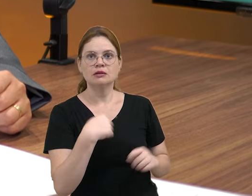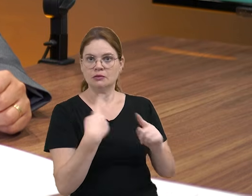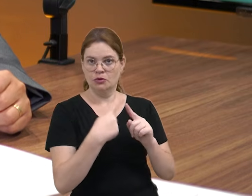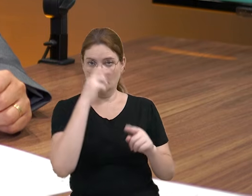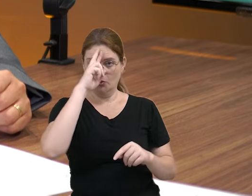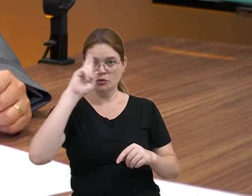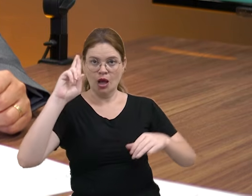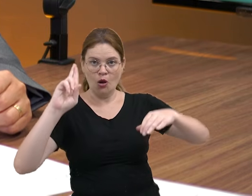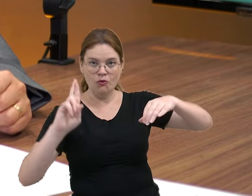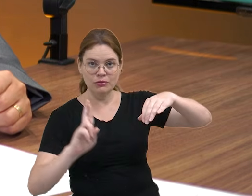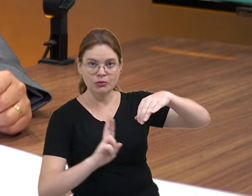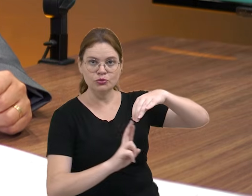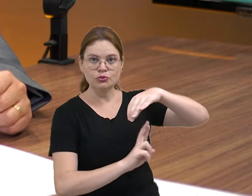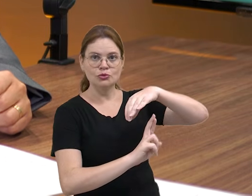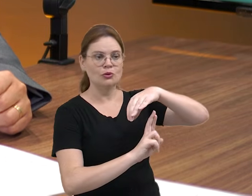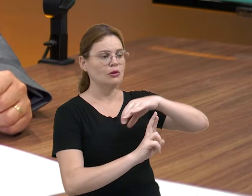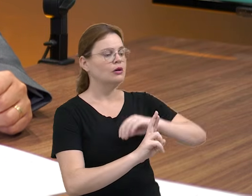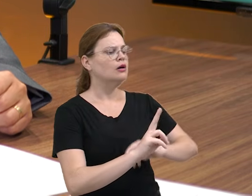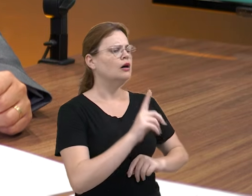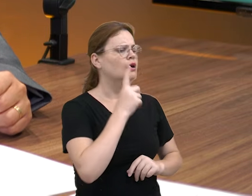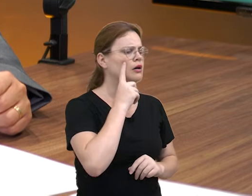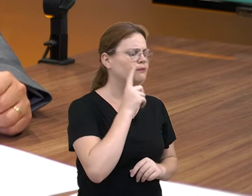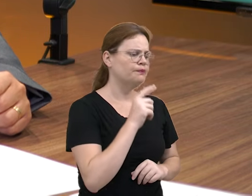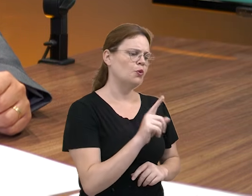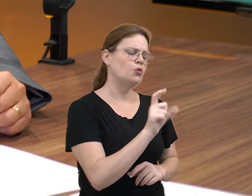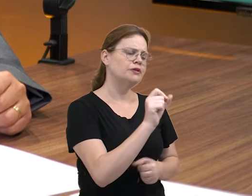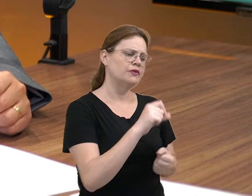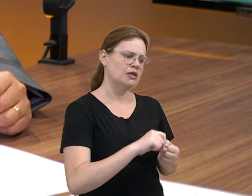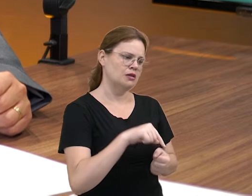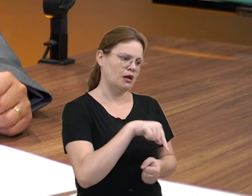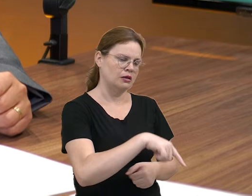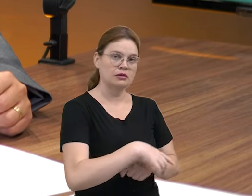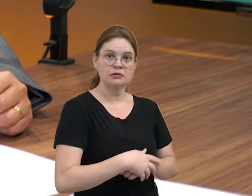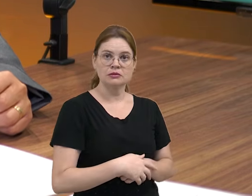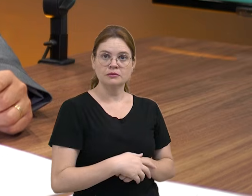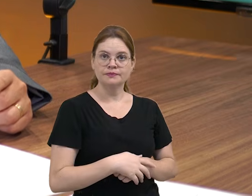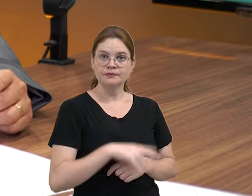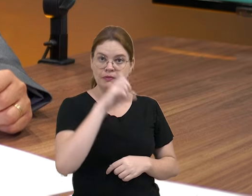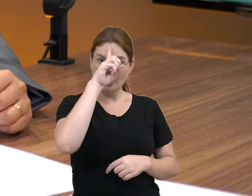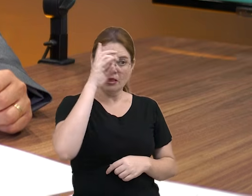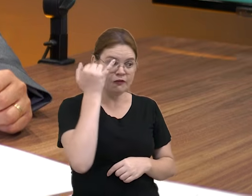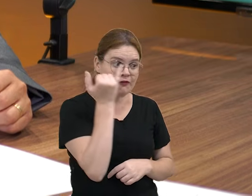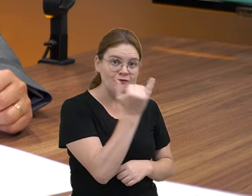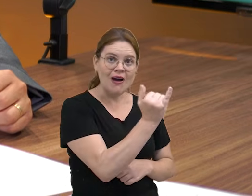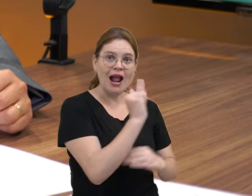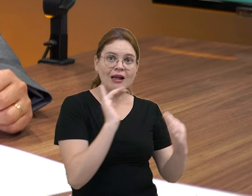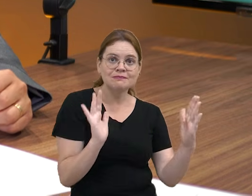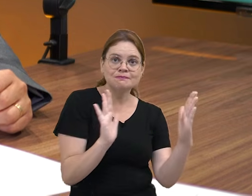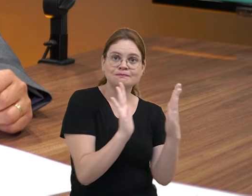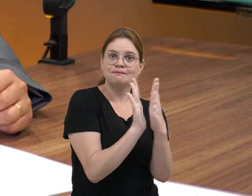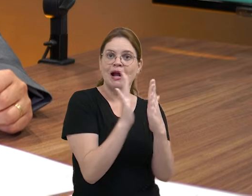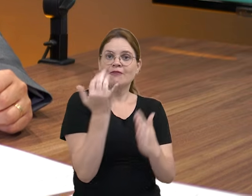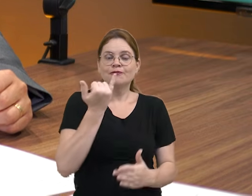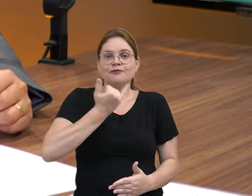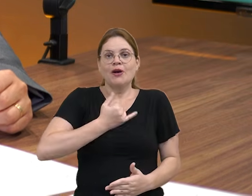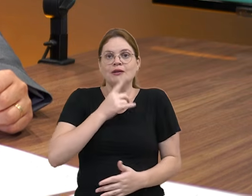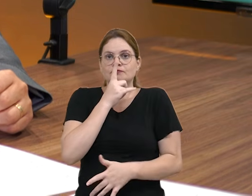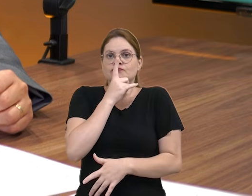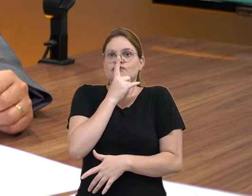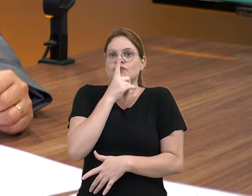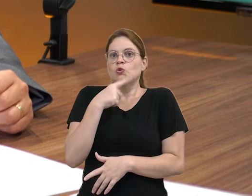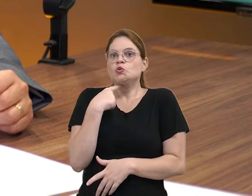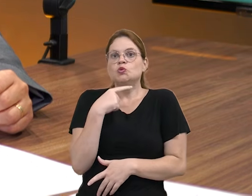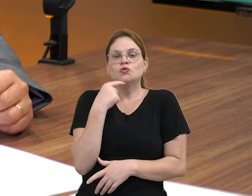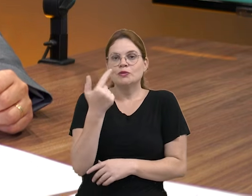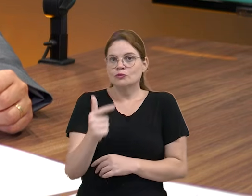Não. Elias, o que fazes aqui? O Senhor vai lá, né? Deus, ele fala no íntimo. Quando ele fala, não